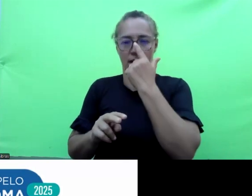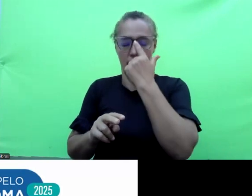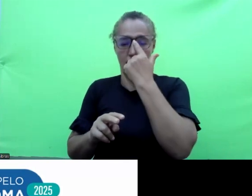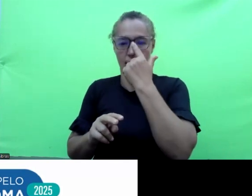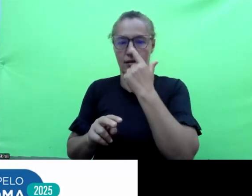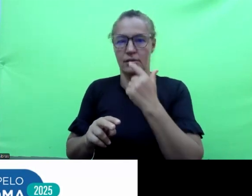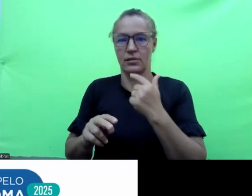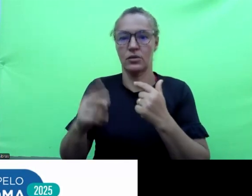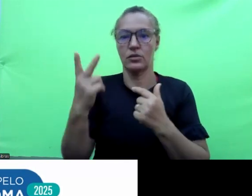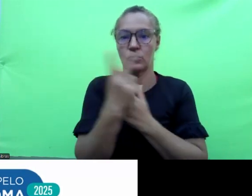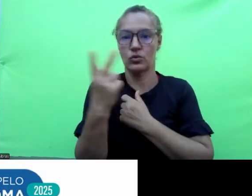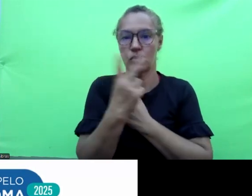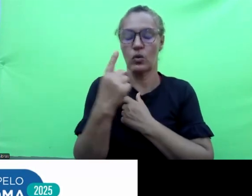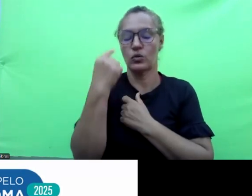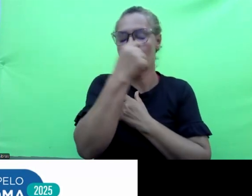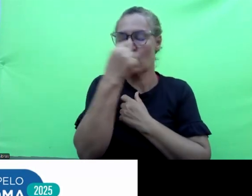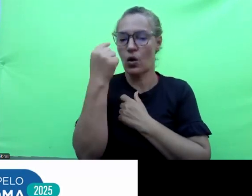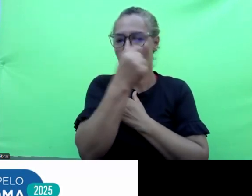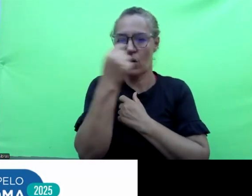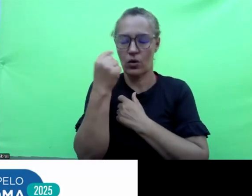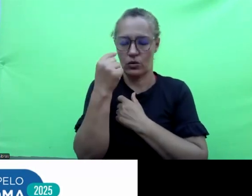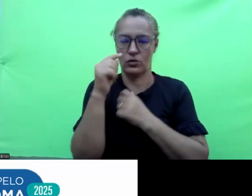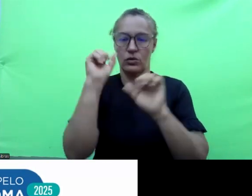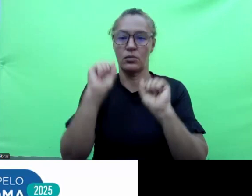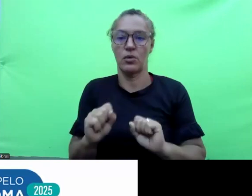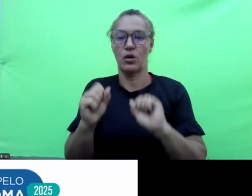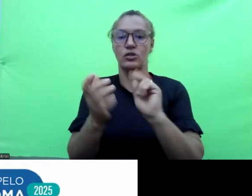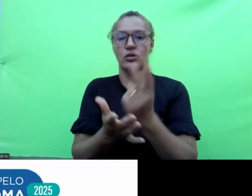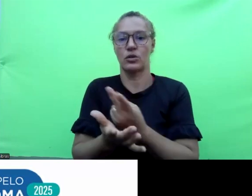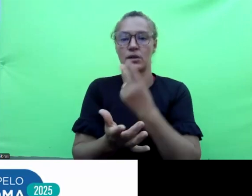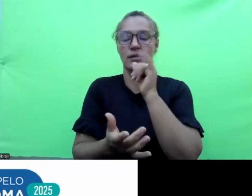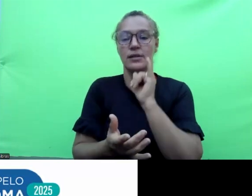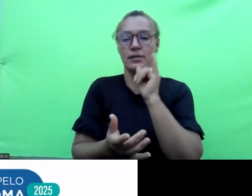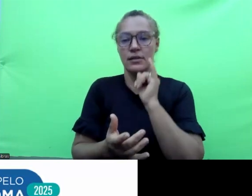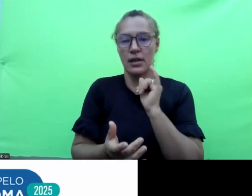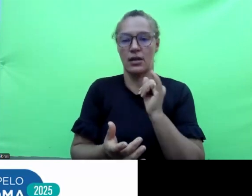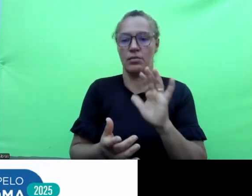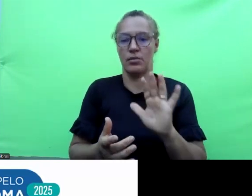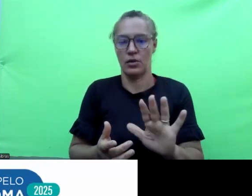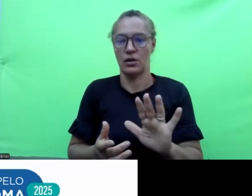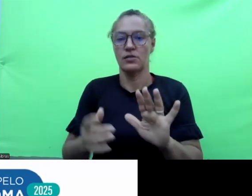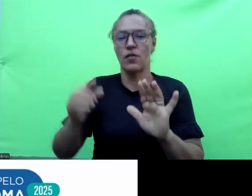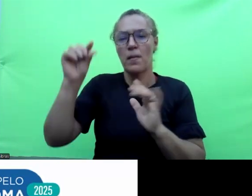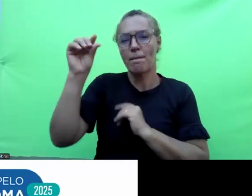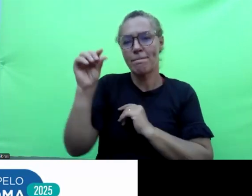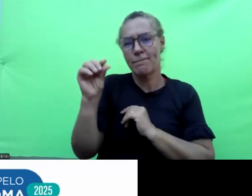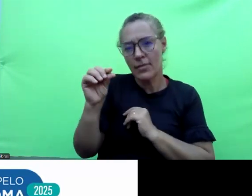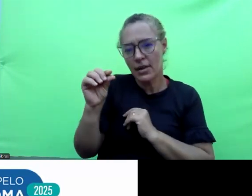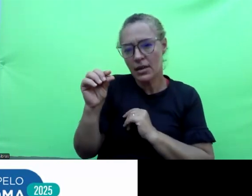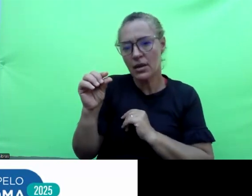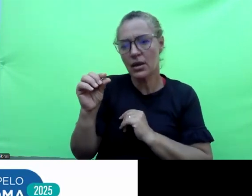olhos envolvidos, né? O que pode acontecer é se ela eventualmente for muito pequena,